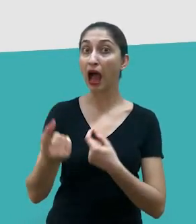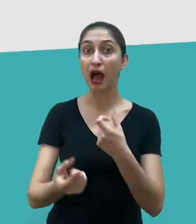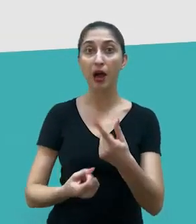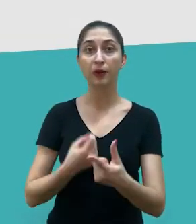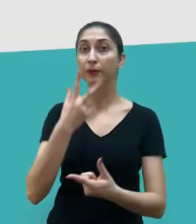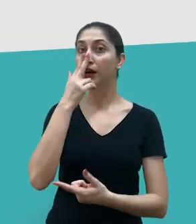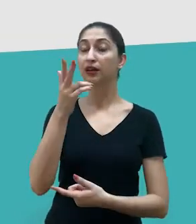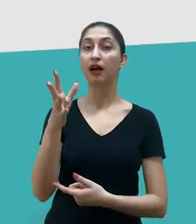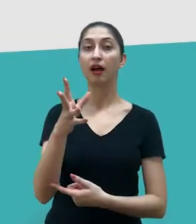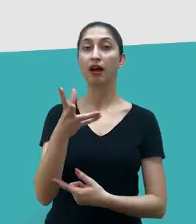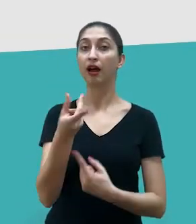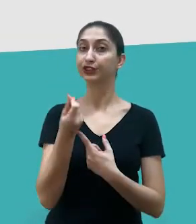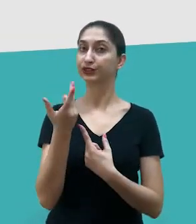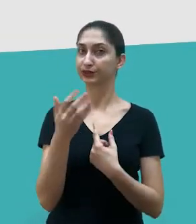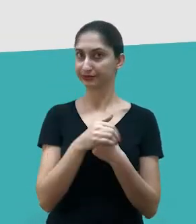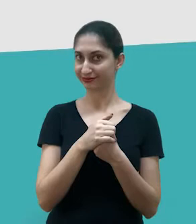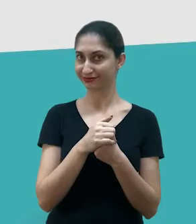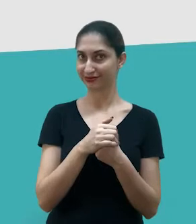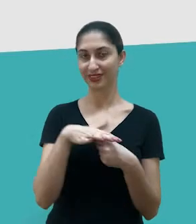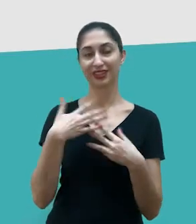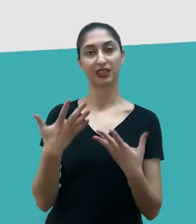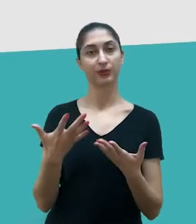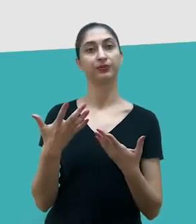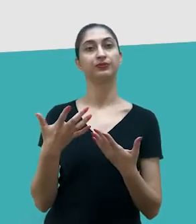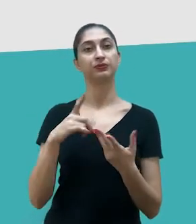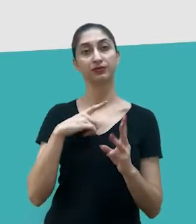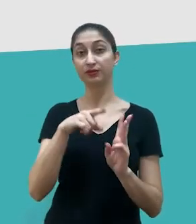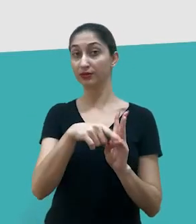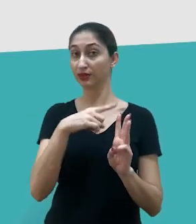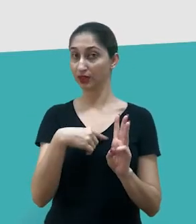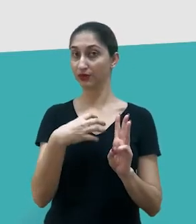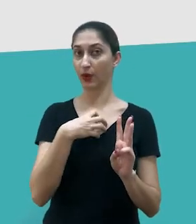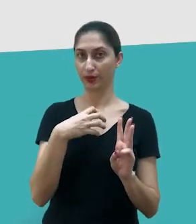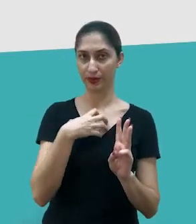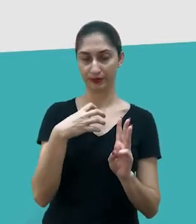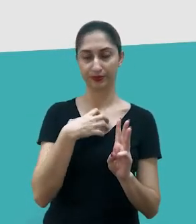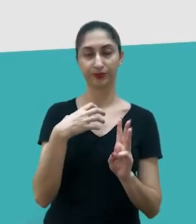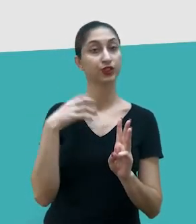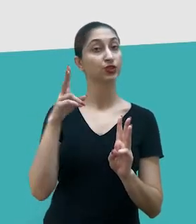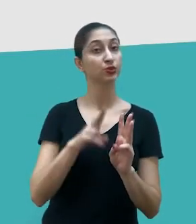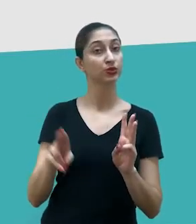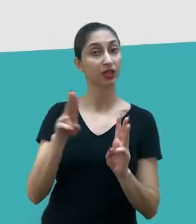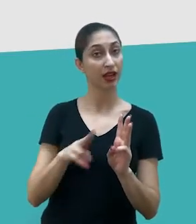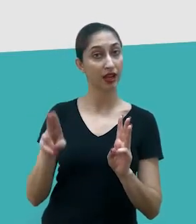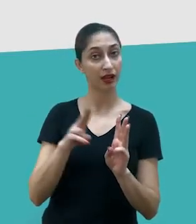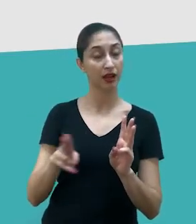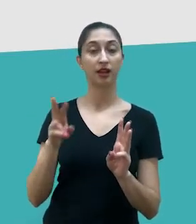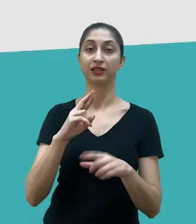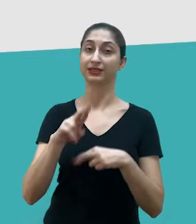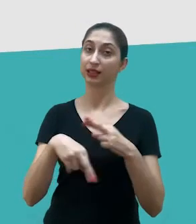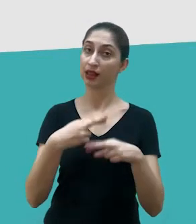arte. Então, essas três grandes formas que a gente tem de consumir